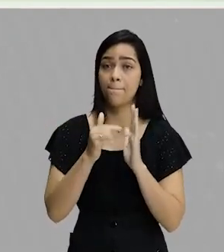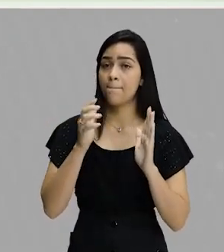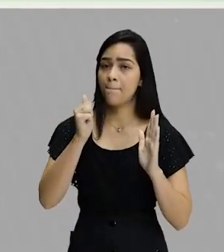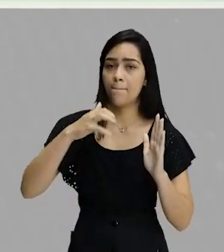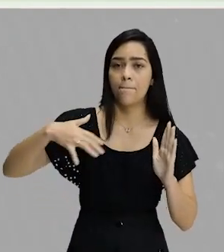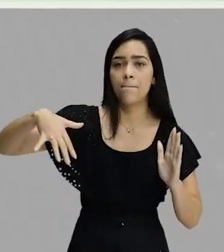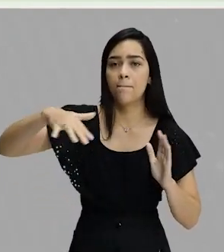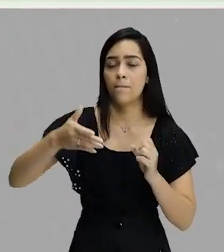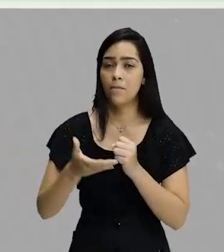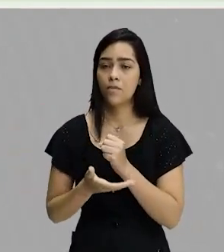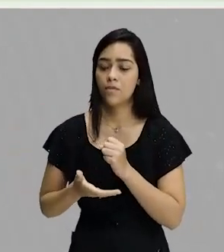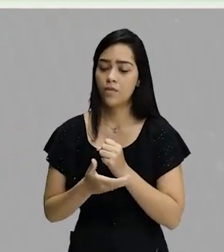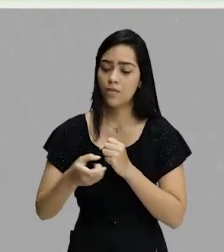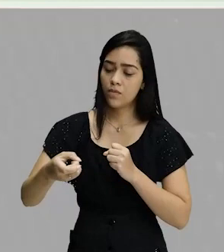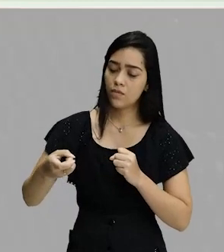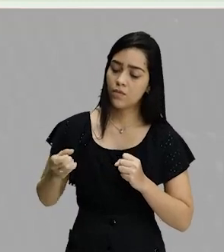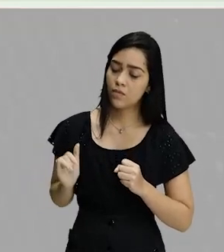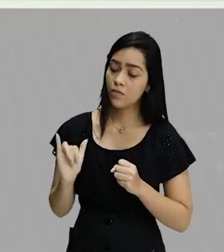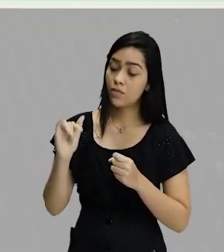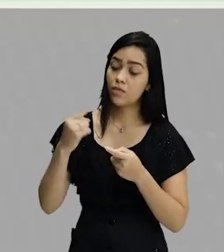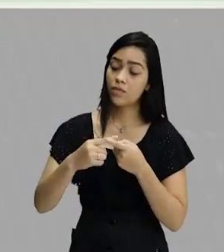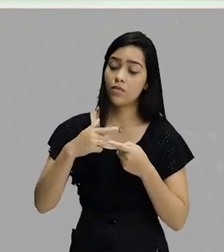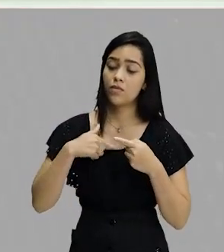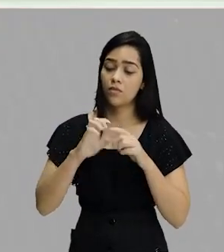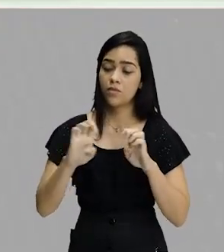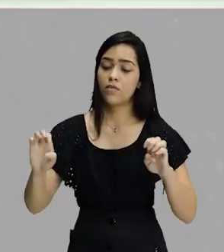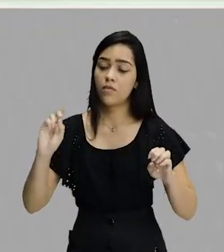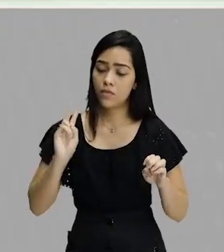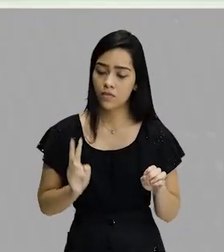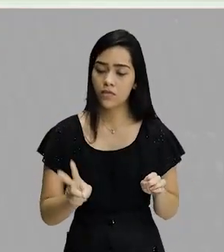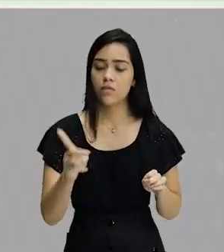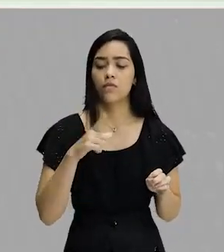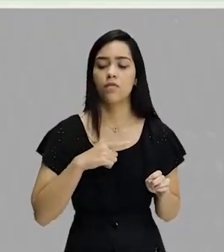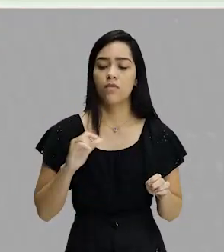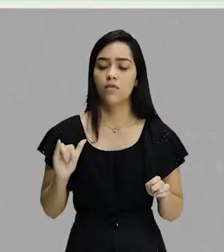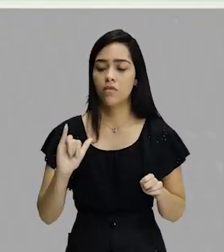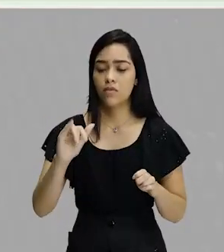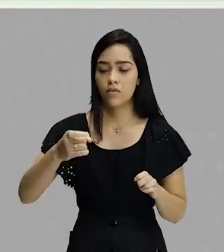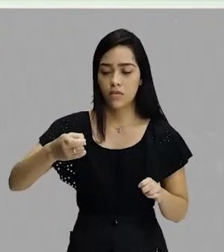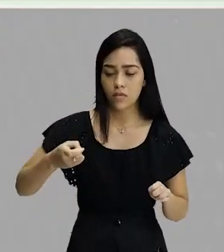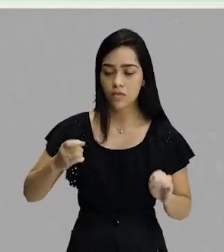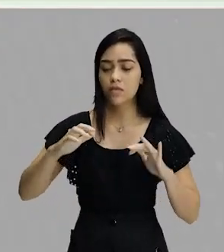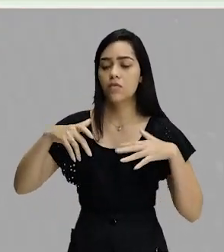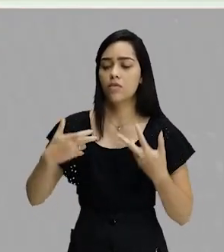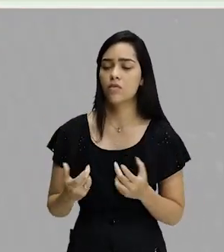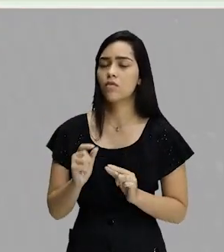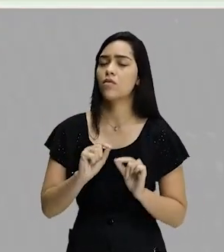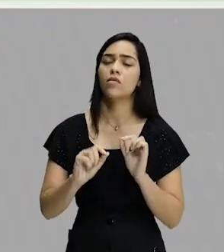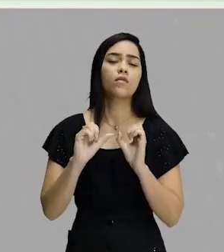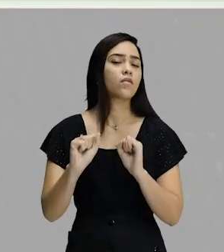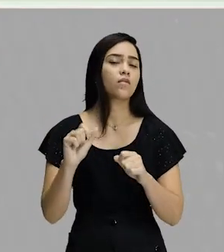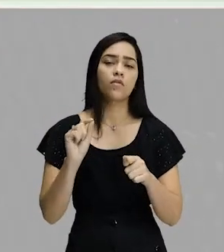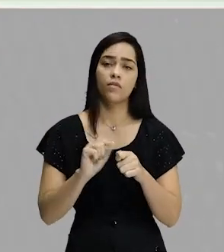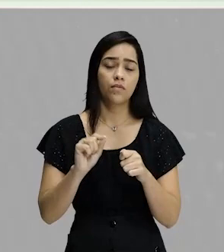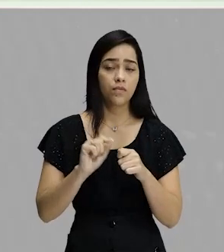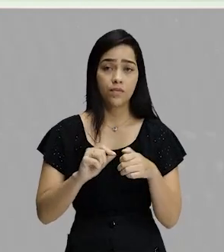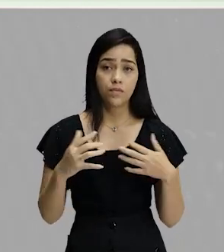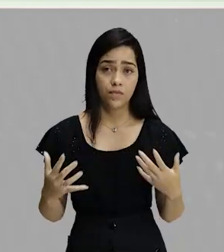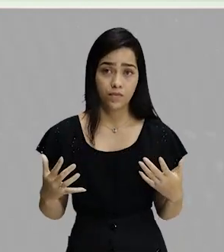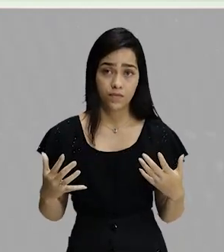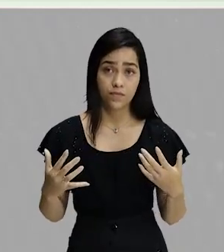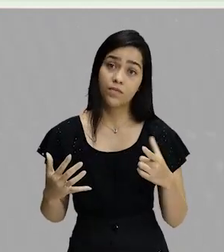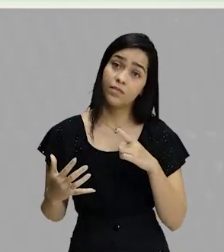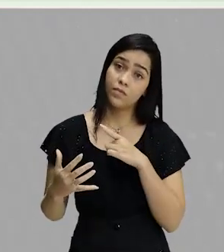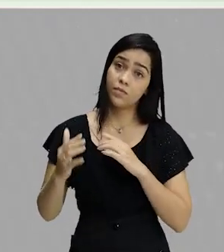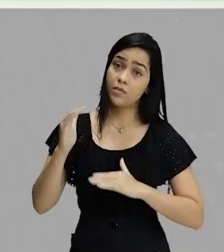geral, um ponto XY, porque na minha equação sempre vai ter o X e o Y. Certo? Então, o que a gente pode fazer aqui? Vamos usar a